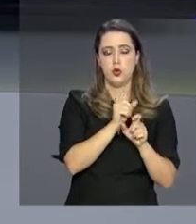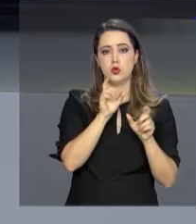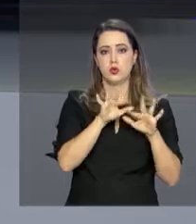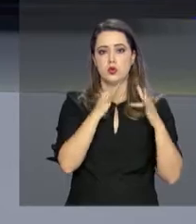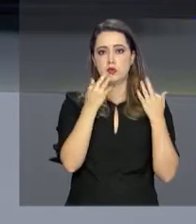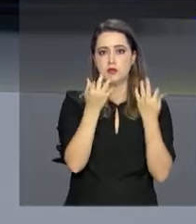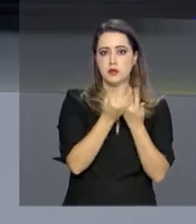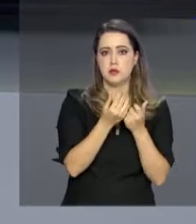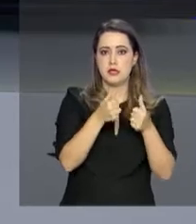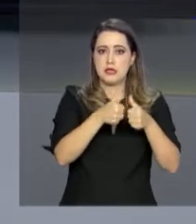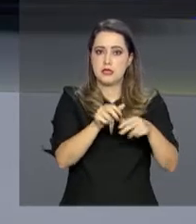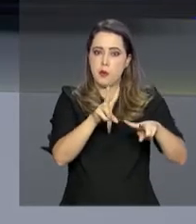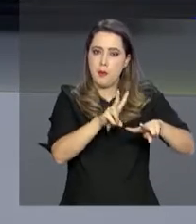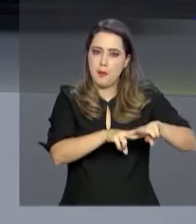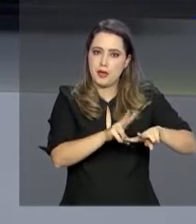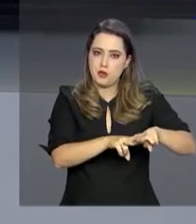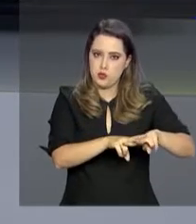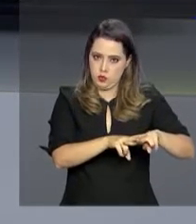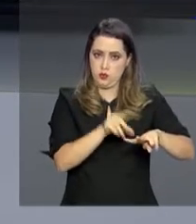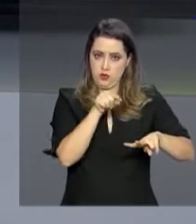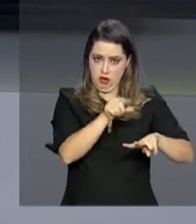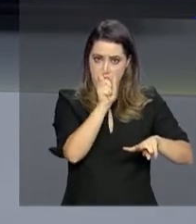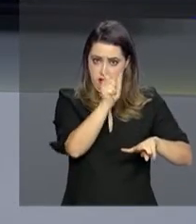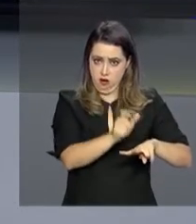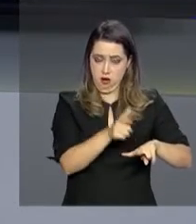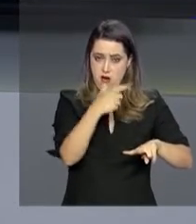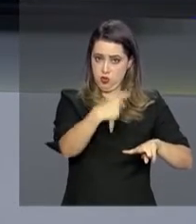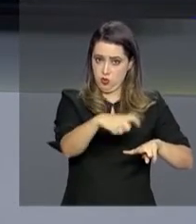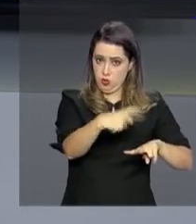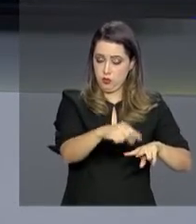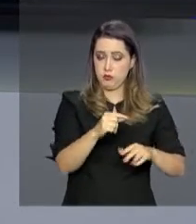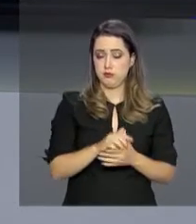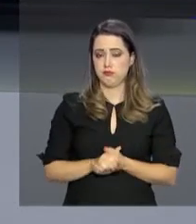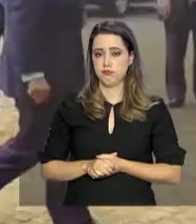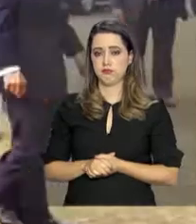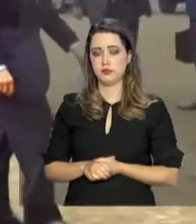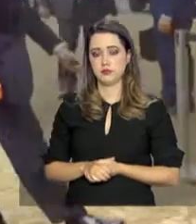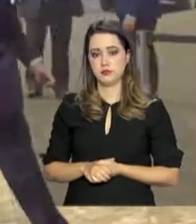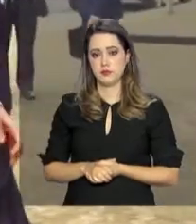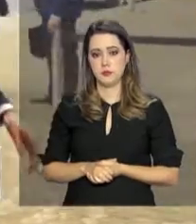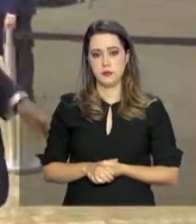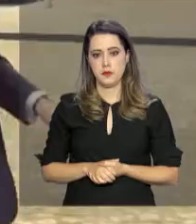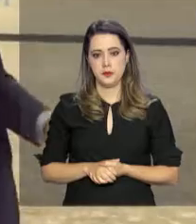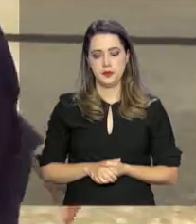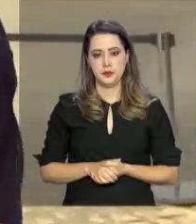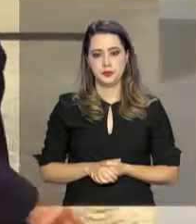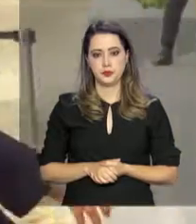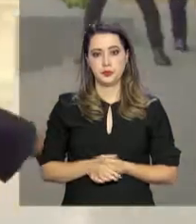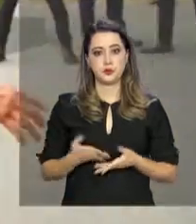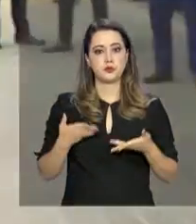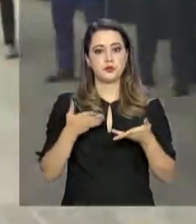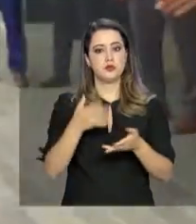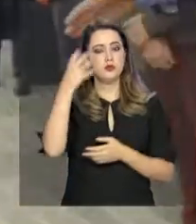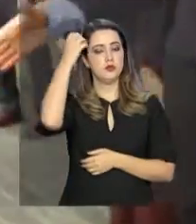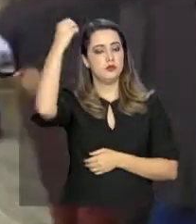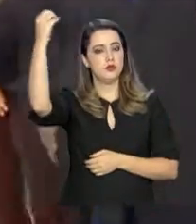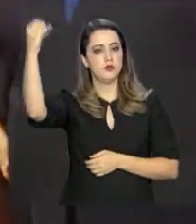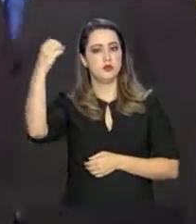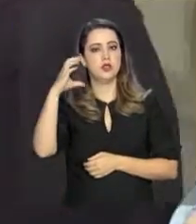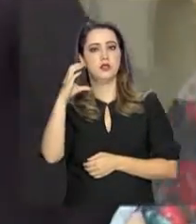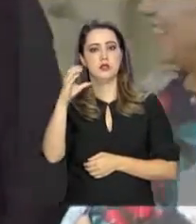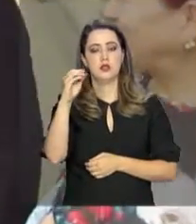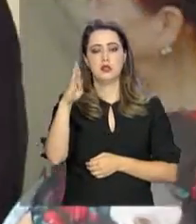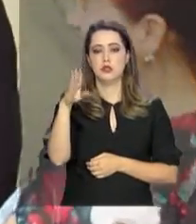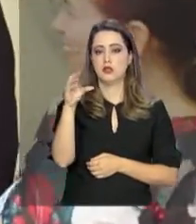arquipélago africano as informações são do repórter joão pedro neto durante a viagem a cabo verde para